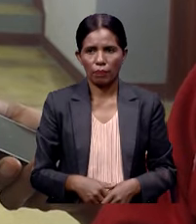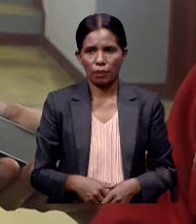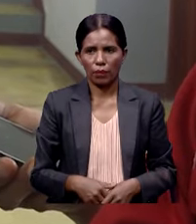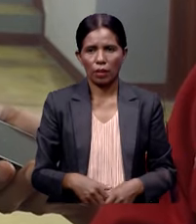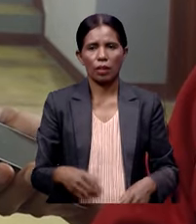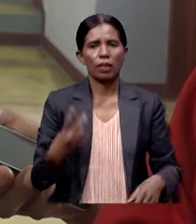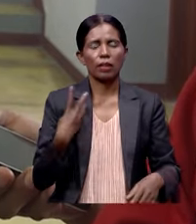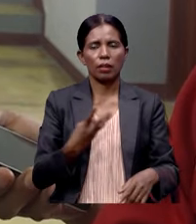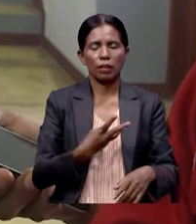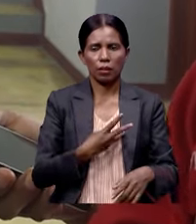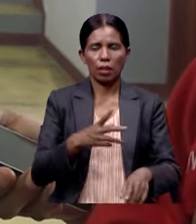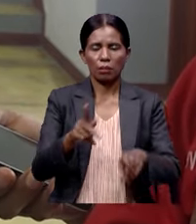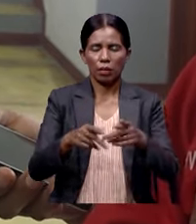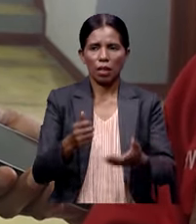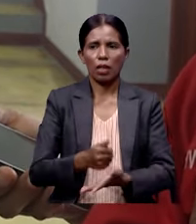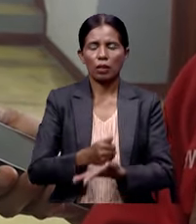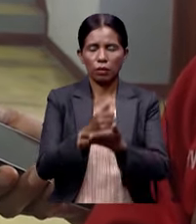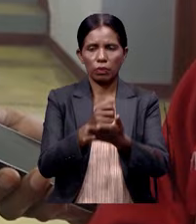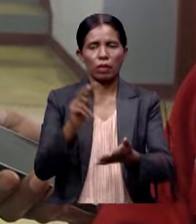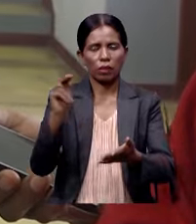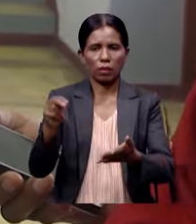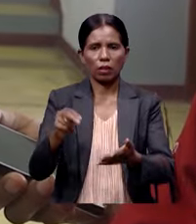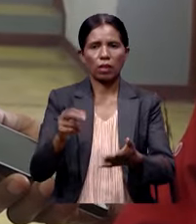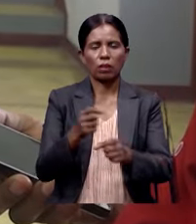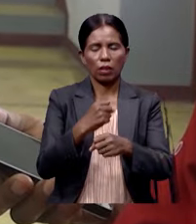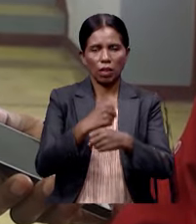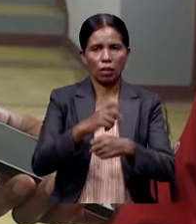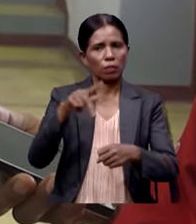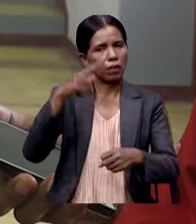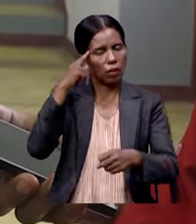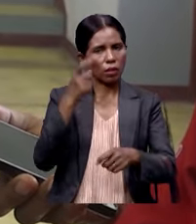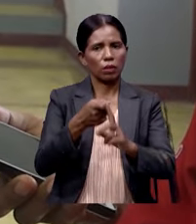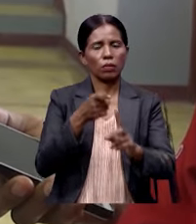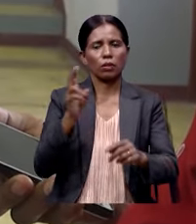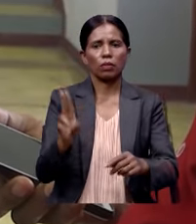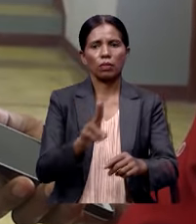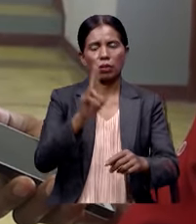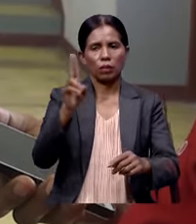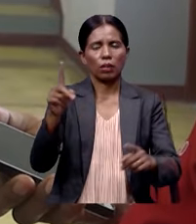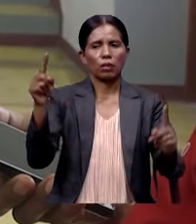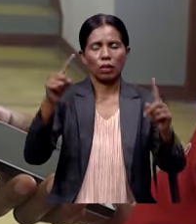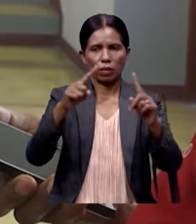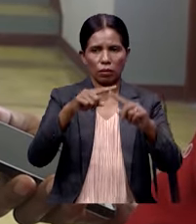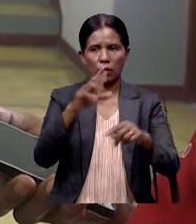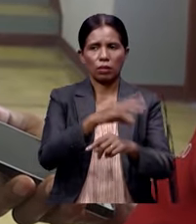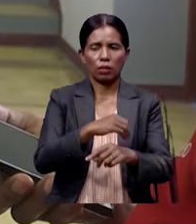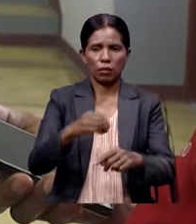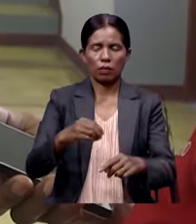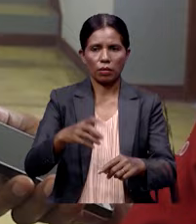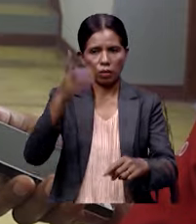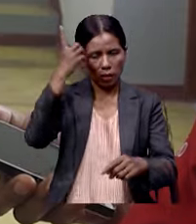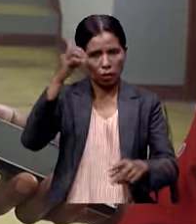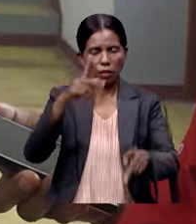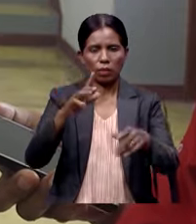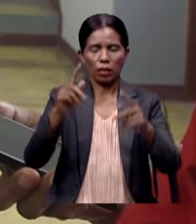kolaborador sira ne be ajuda nia atu bela realiza politika usi universidad nian hori bela tinji mehi emat